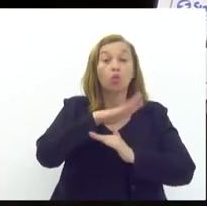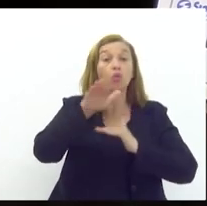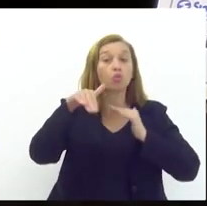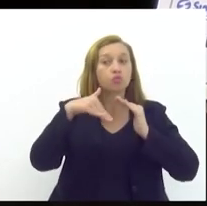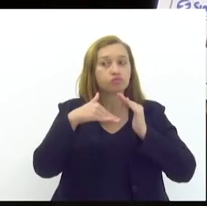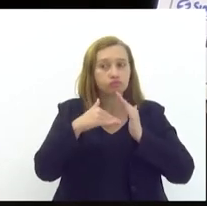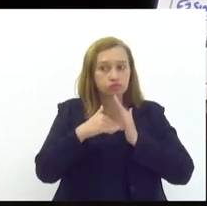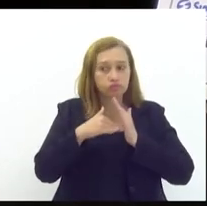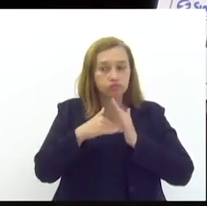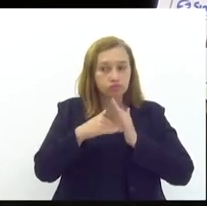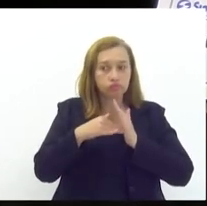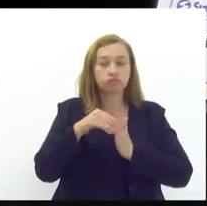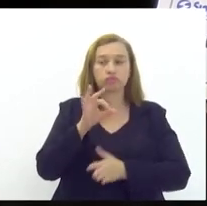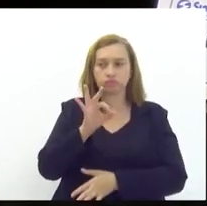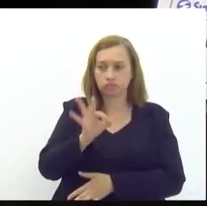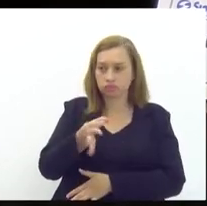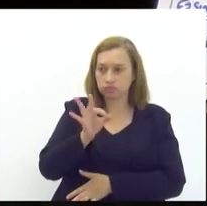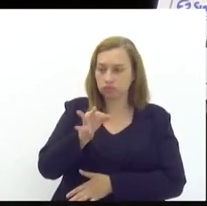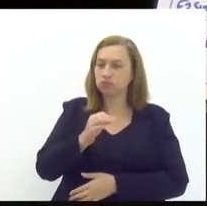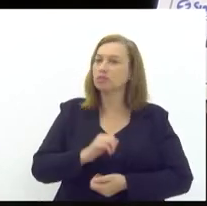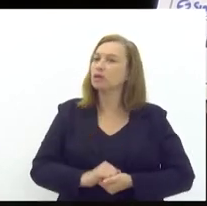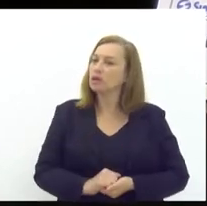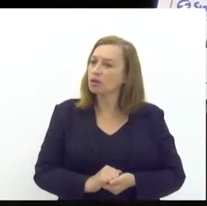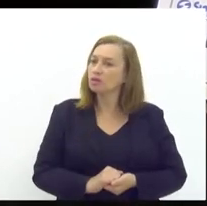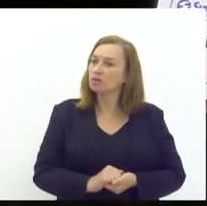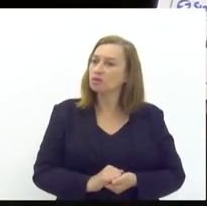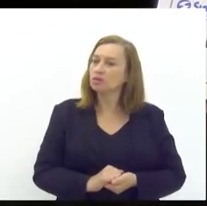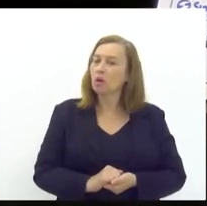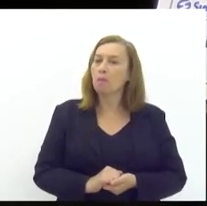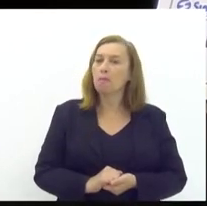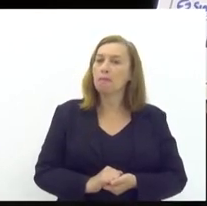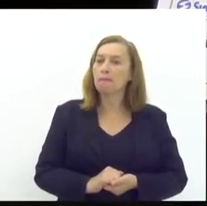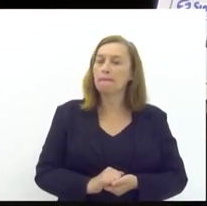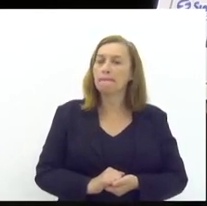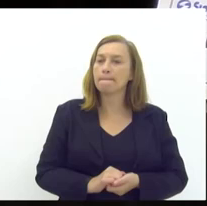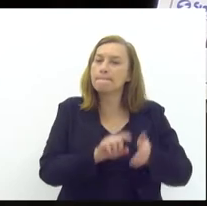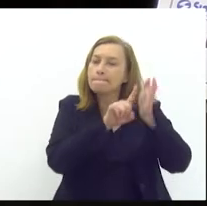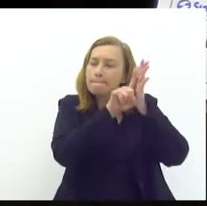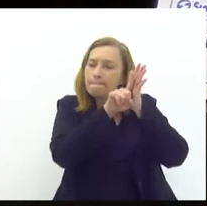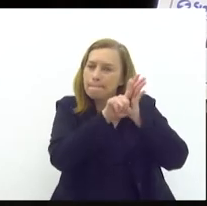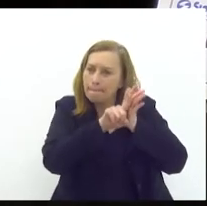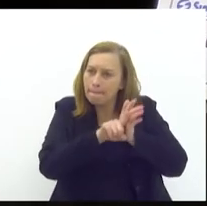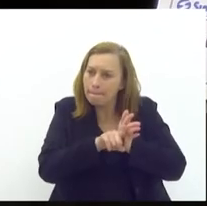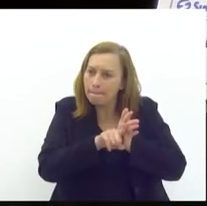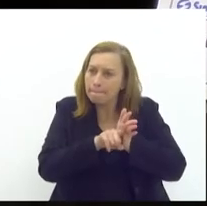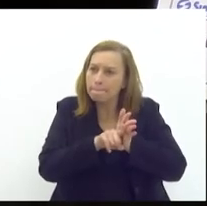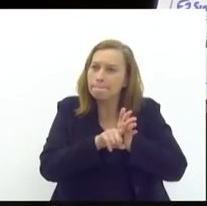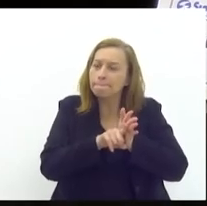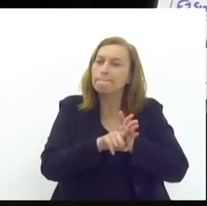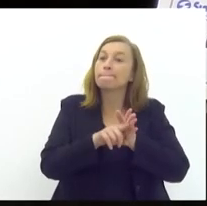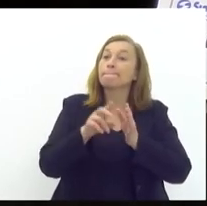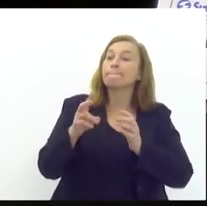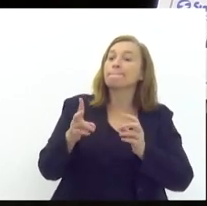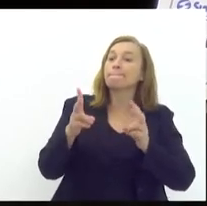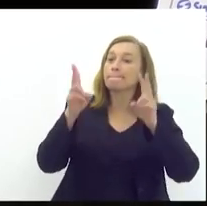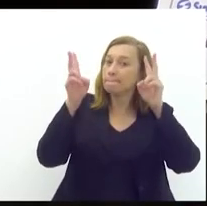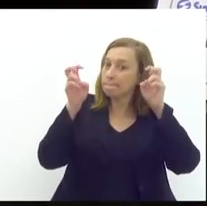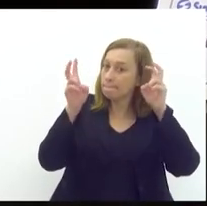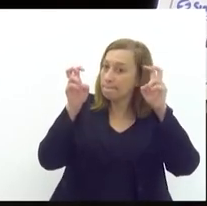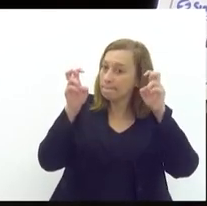vigor os equívocos verificados e todas as questões polêmicas